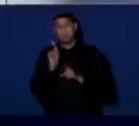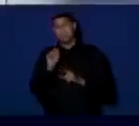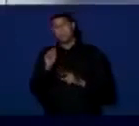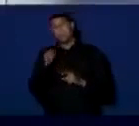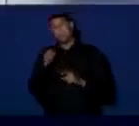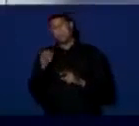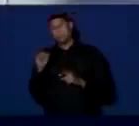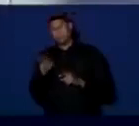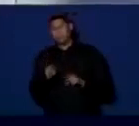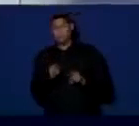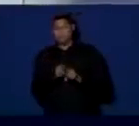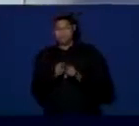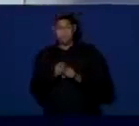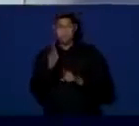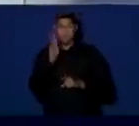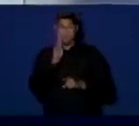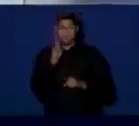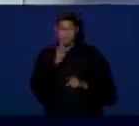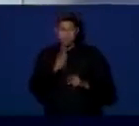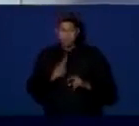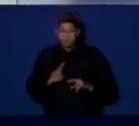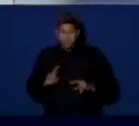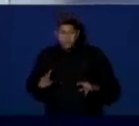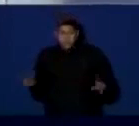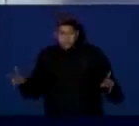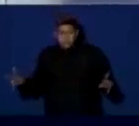que também tem uma história diferente,